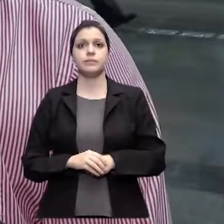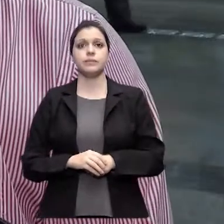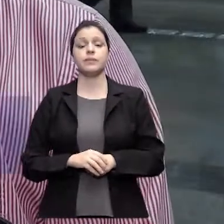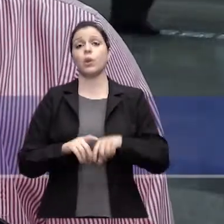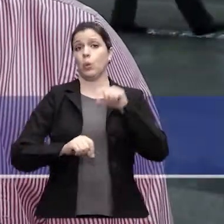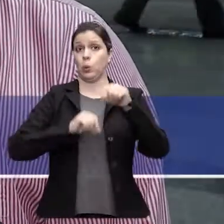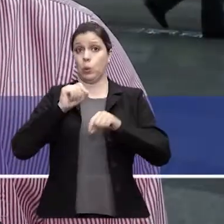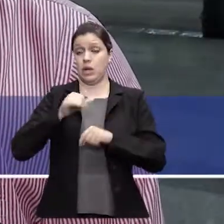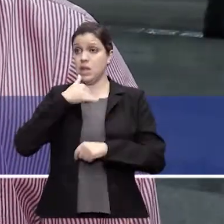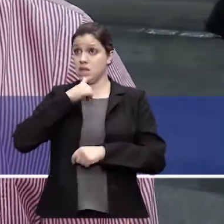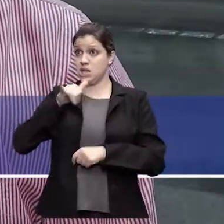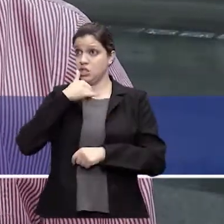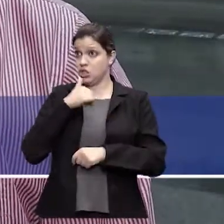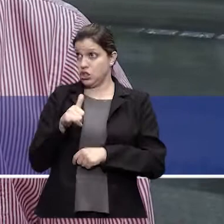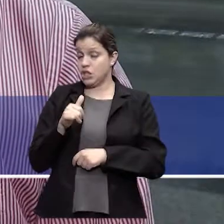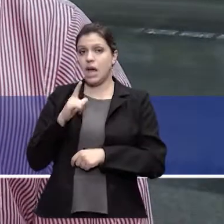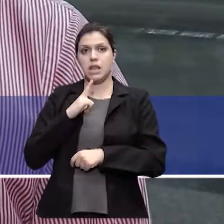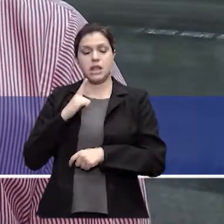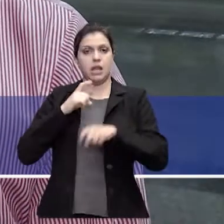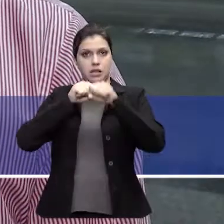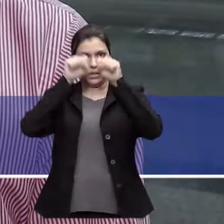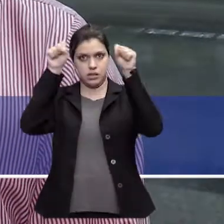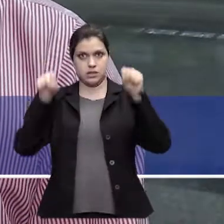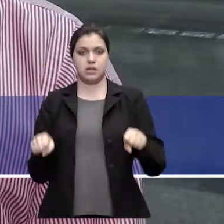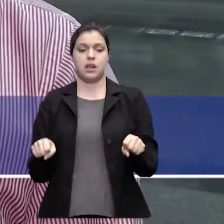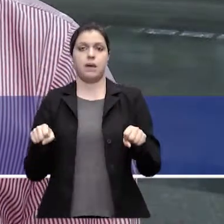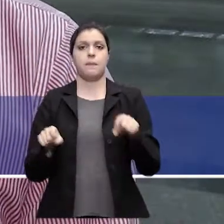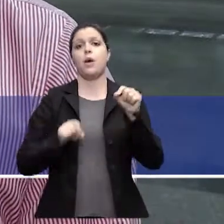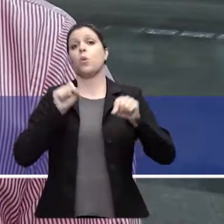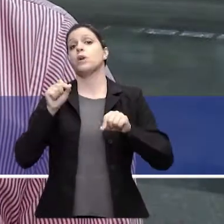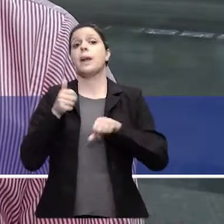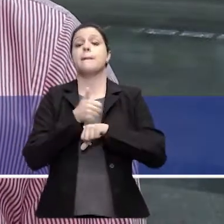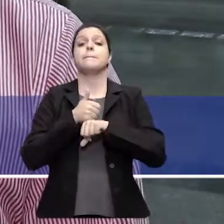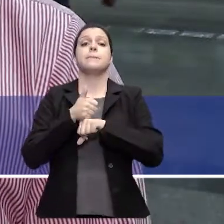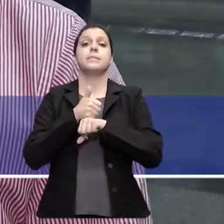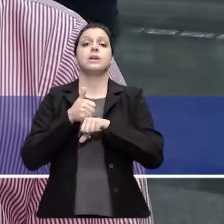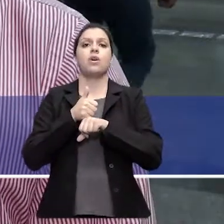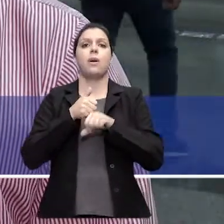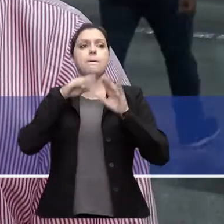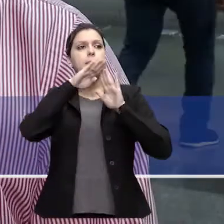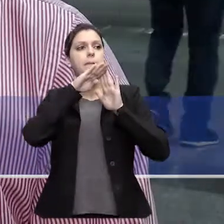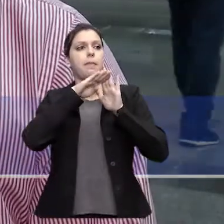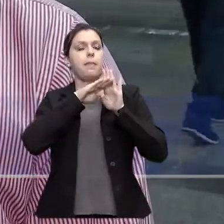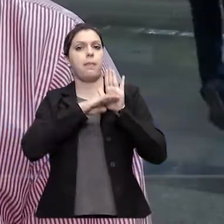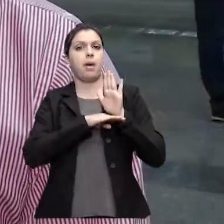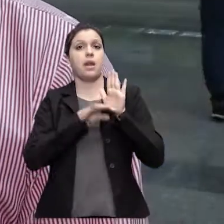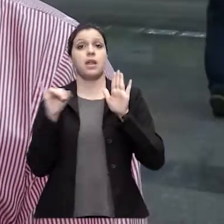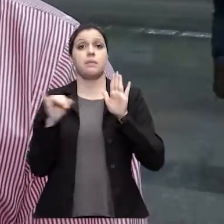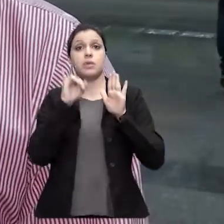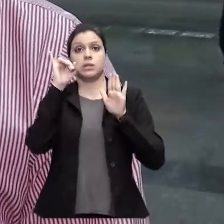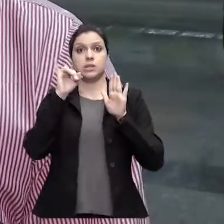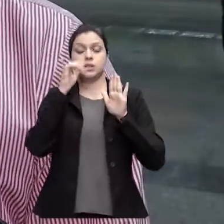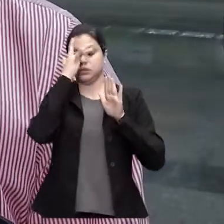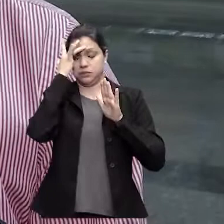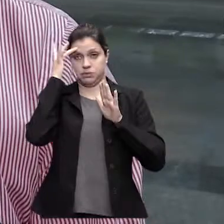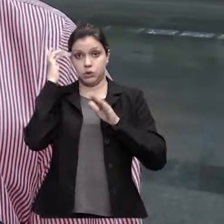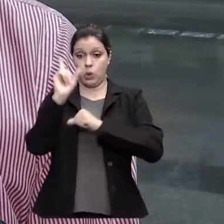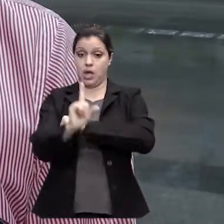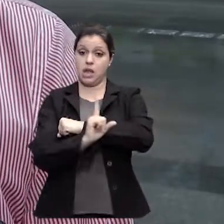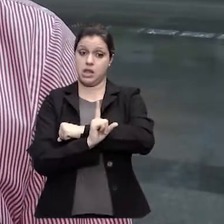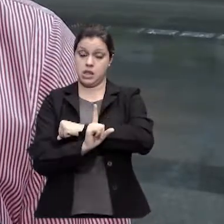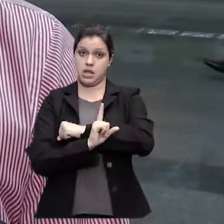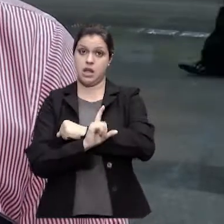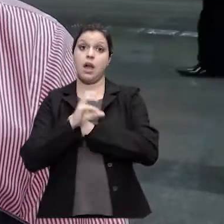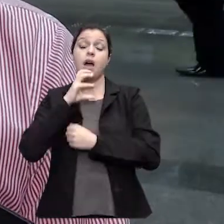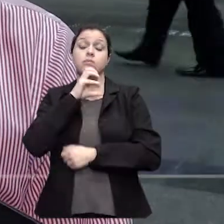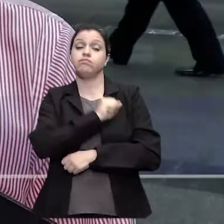de restabelecimento da energia elétrica, nós temos um sistema que vai priorizando, por ordem de importância, aqueles clientes que